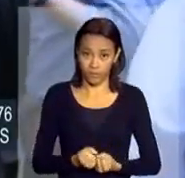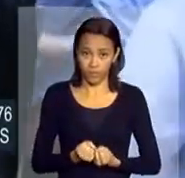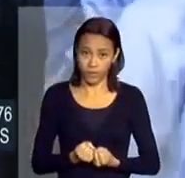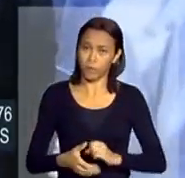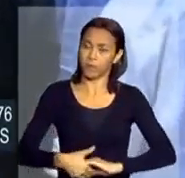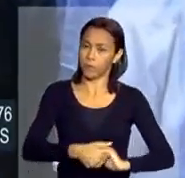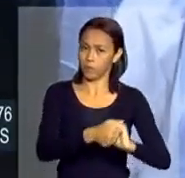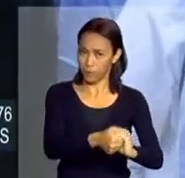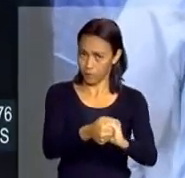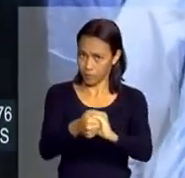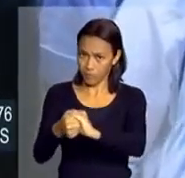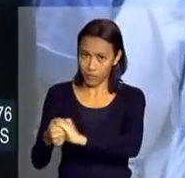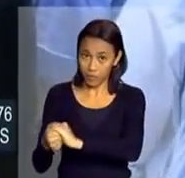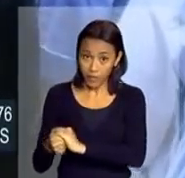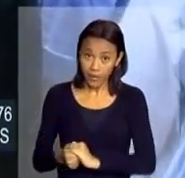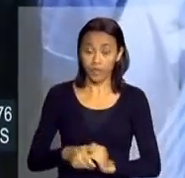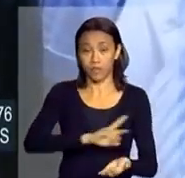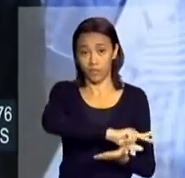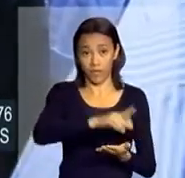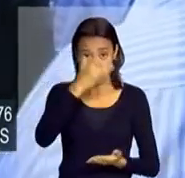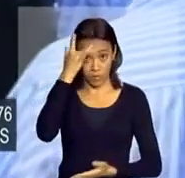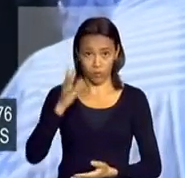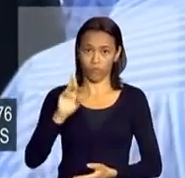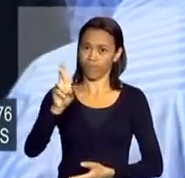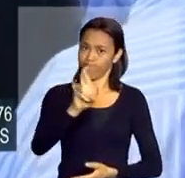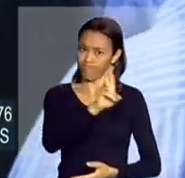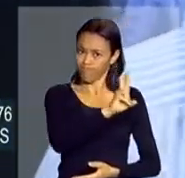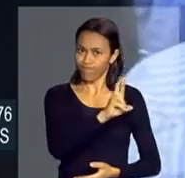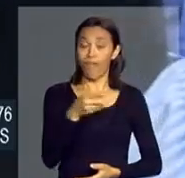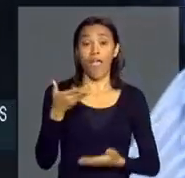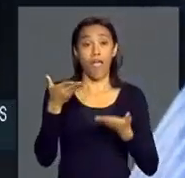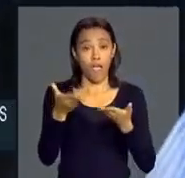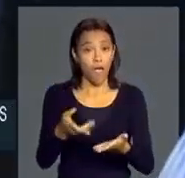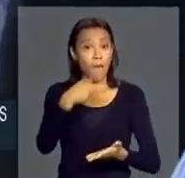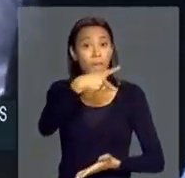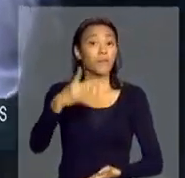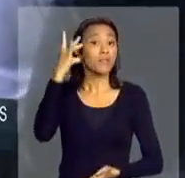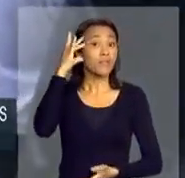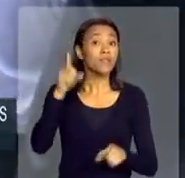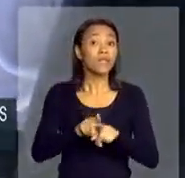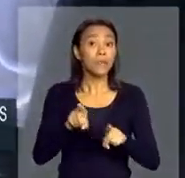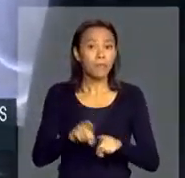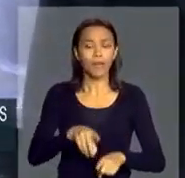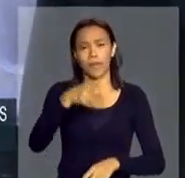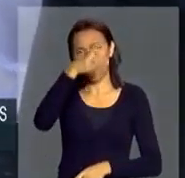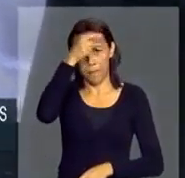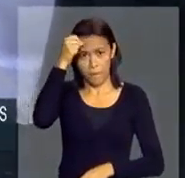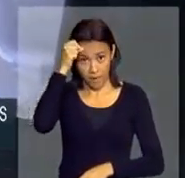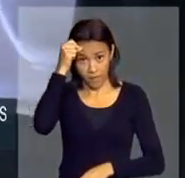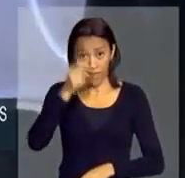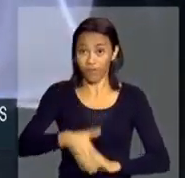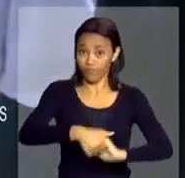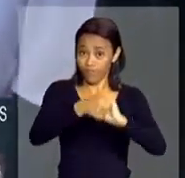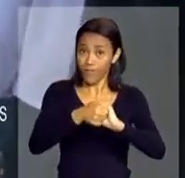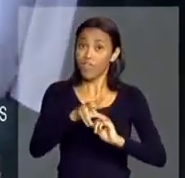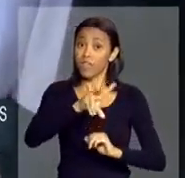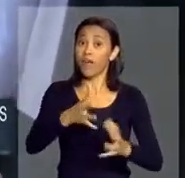os cumprimentos de diversas autoridades. Ela está cumprimentando prefeitos também que vão receber